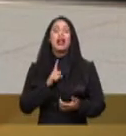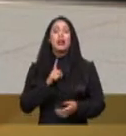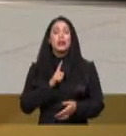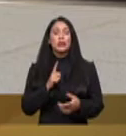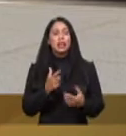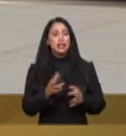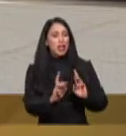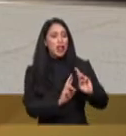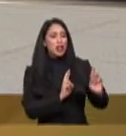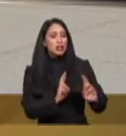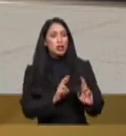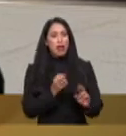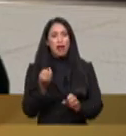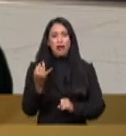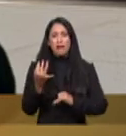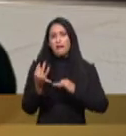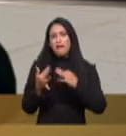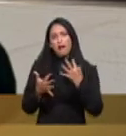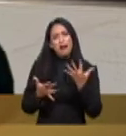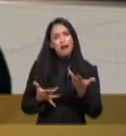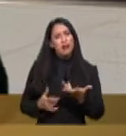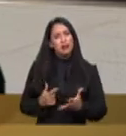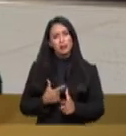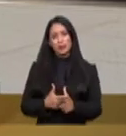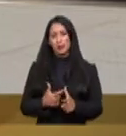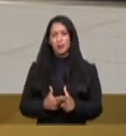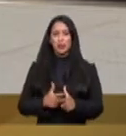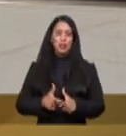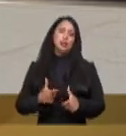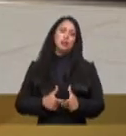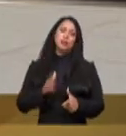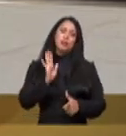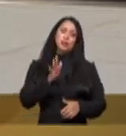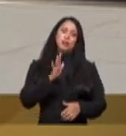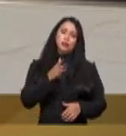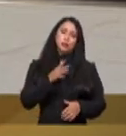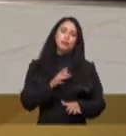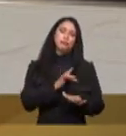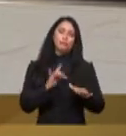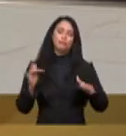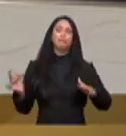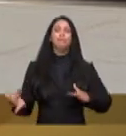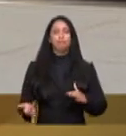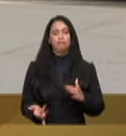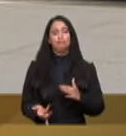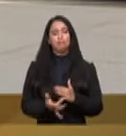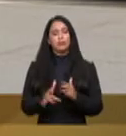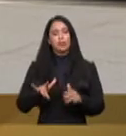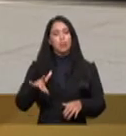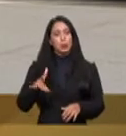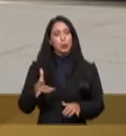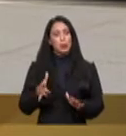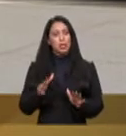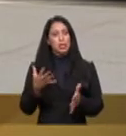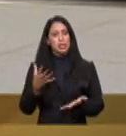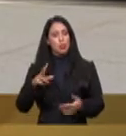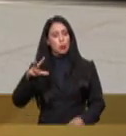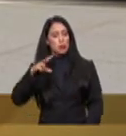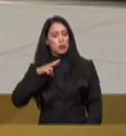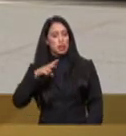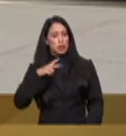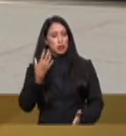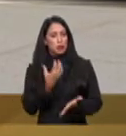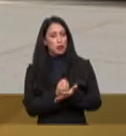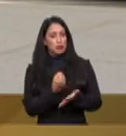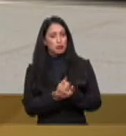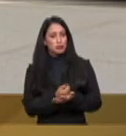intimamente relacionado aos inúmeros problemas já mencionados aqui associados às redes sociais. Manipulação de dados pessoais para o direcionamento